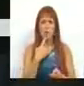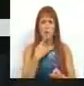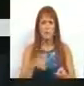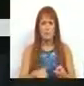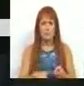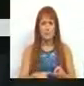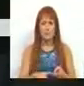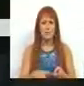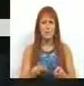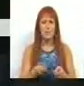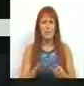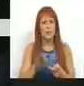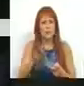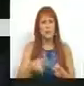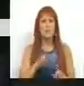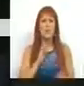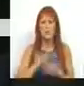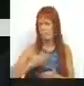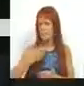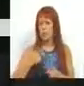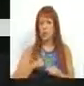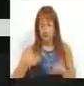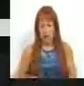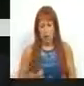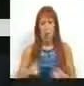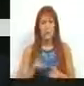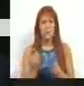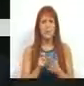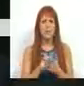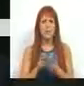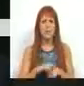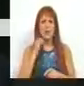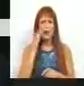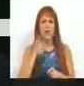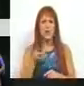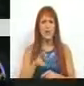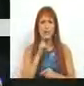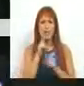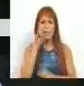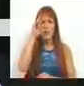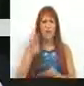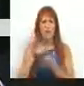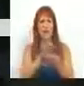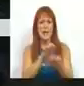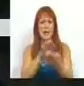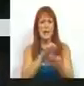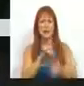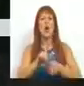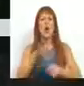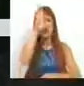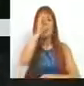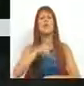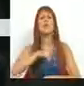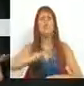Segunda nota. Os últimos dias e o dia 2 estão marcados pelo agravamento das taxas de juros de financiamento. O que é que o